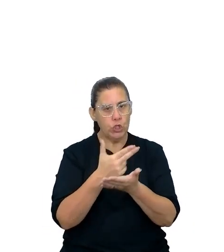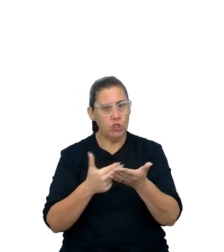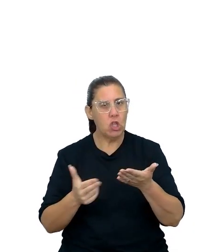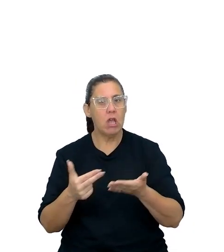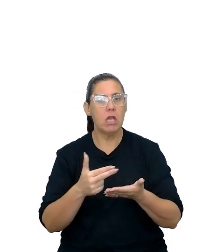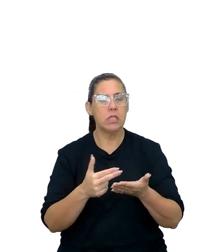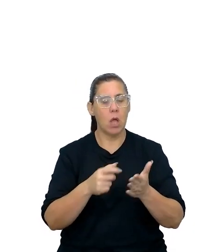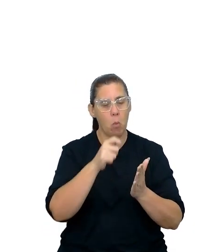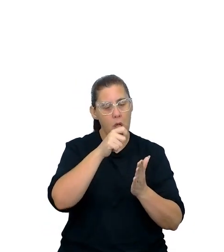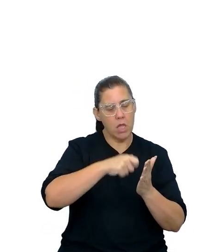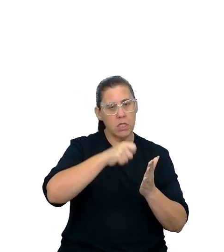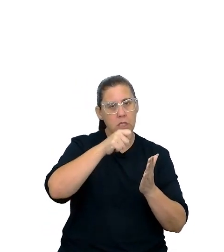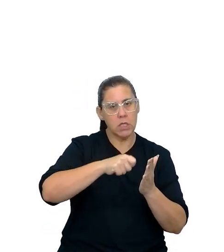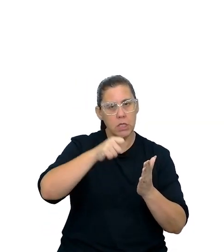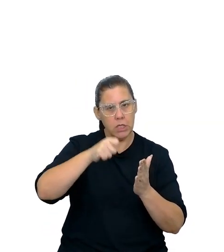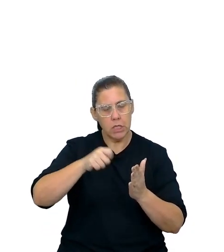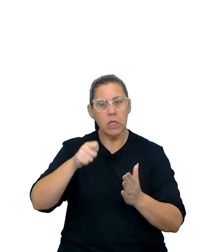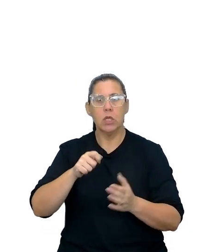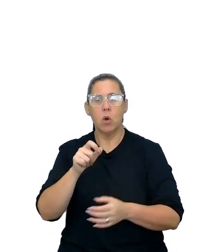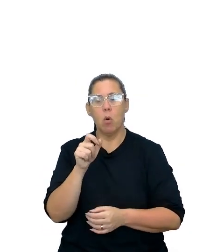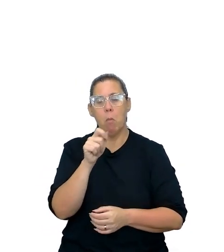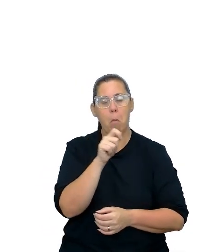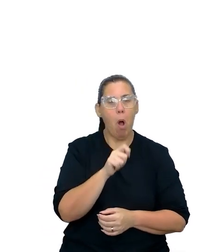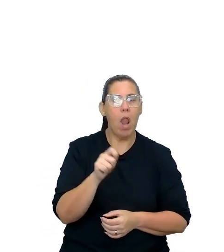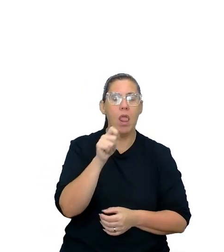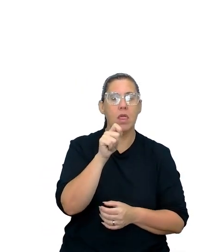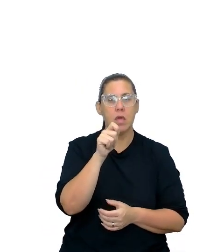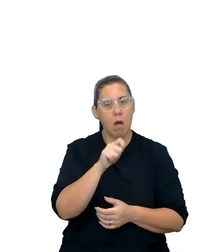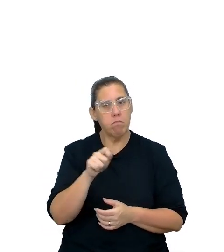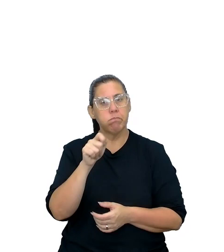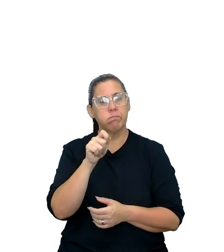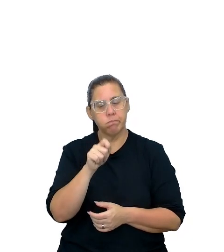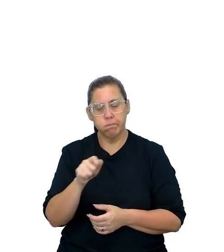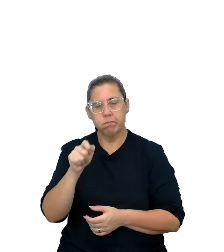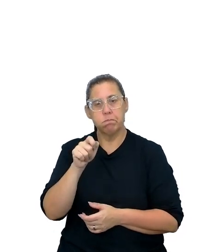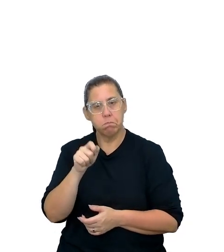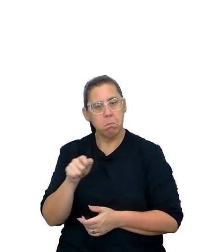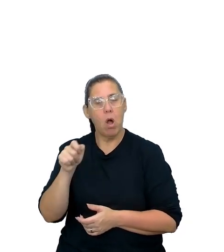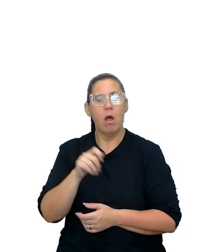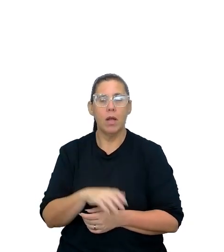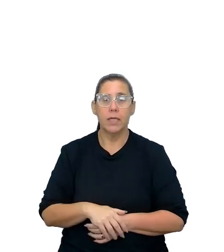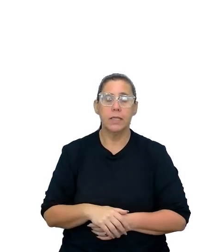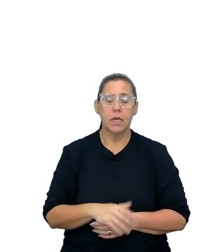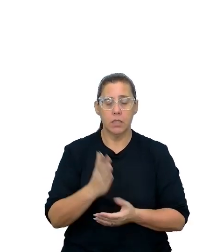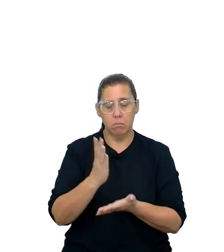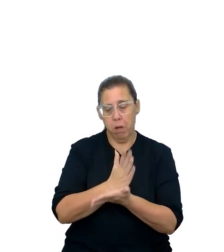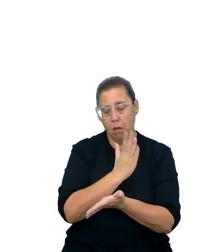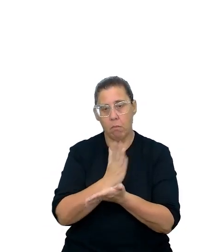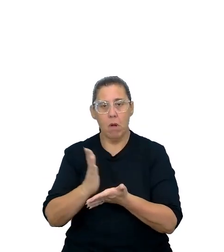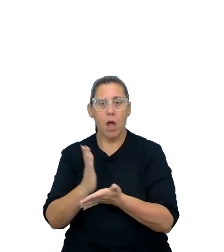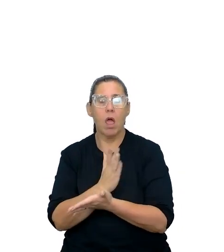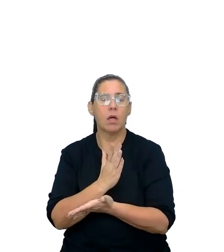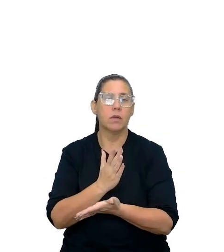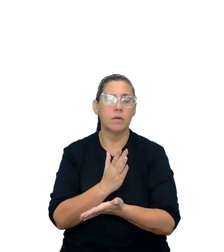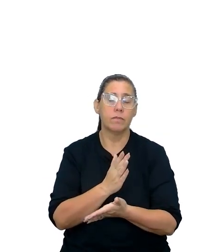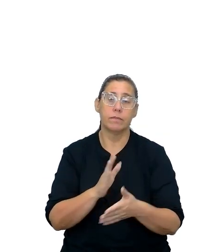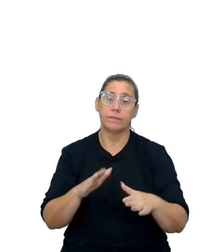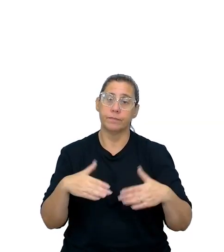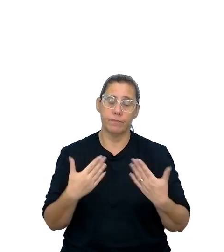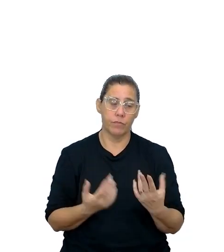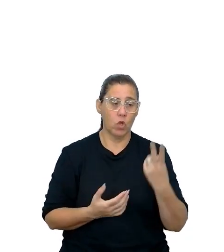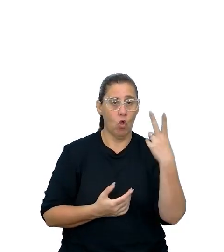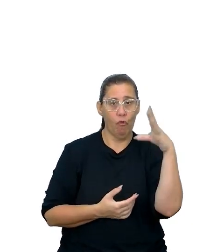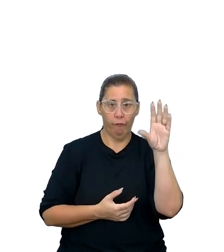fazendo risquinhos, né, bolinhas, enfim, registrando 36 e separando o restante, ou seja,